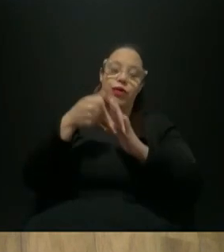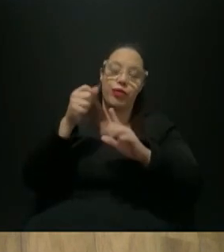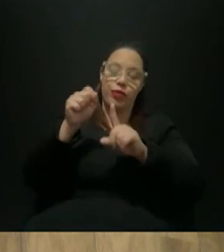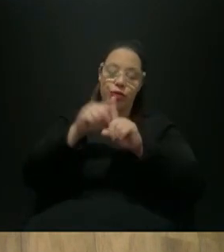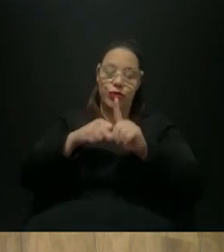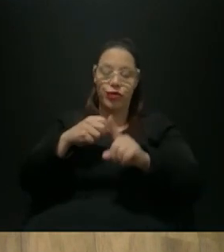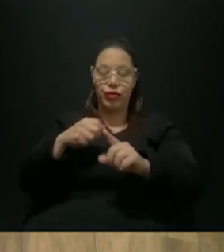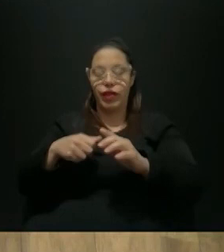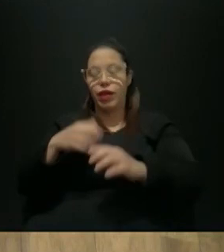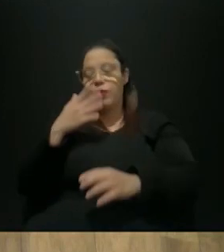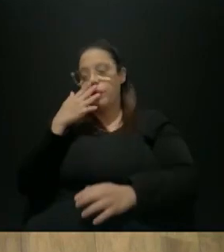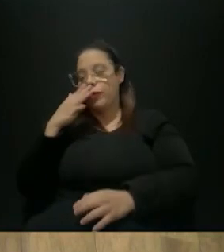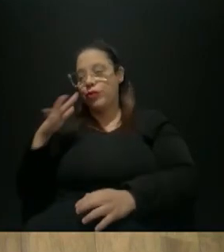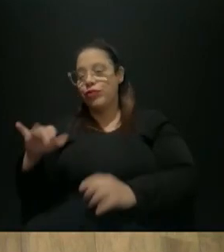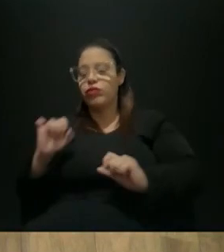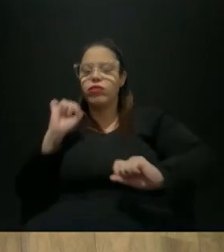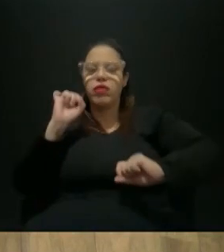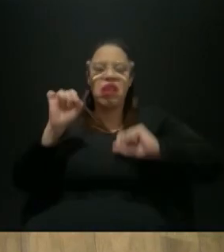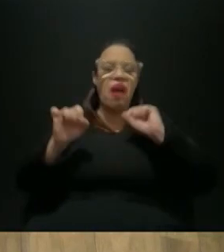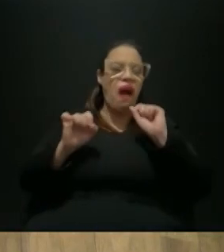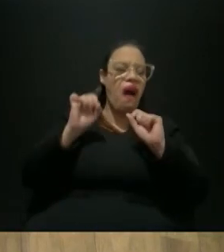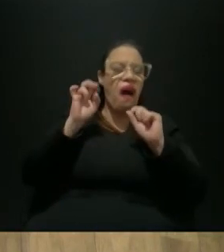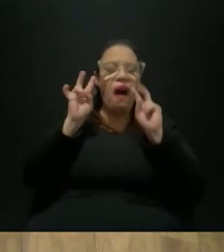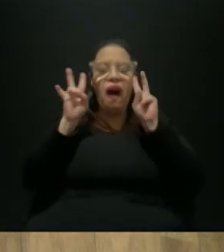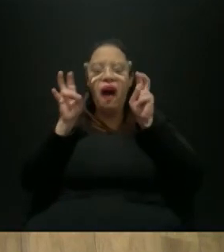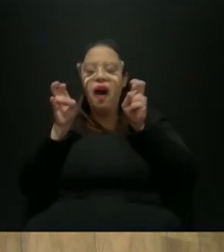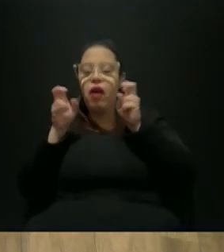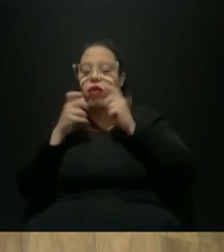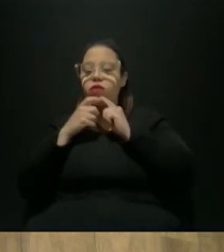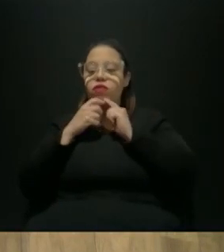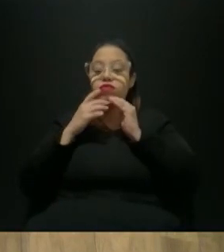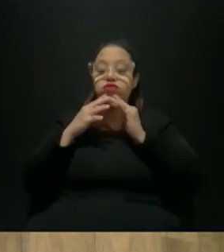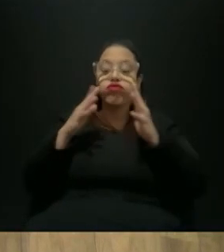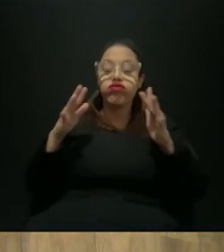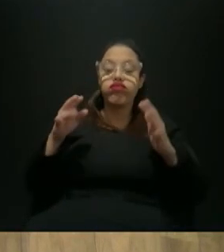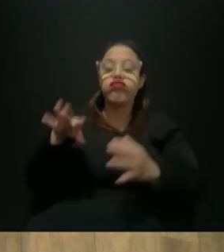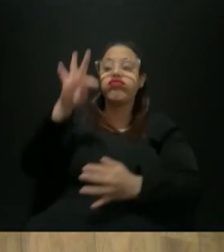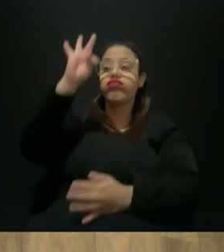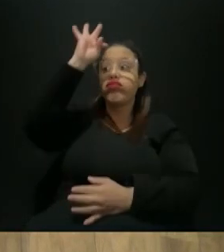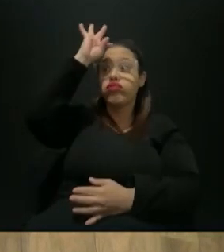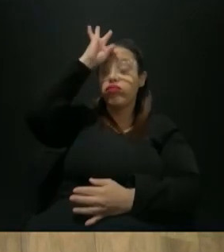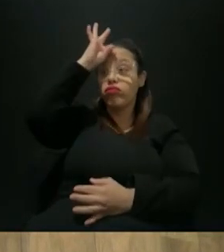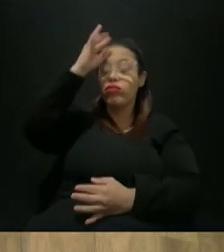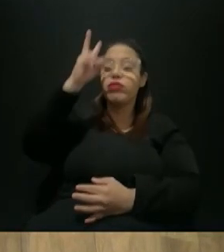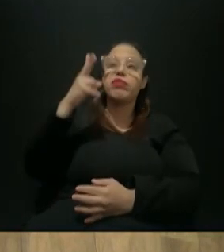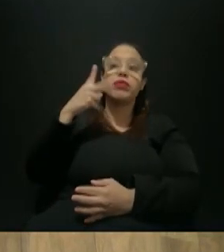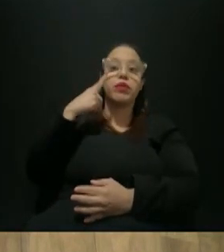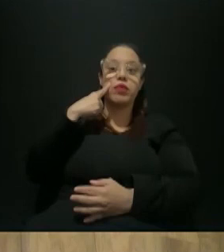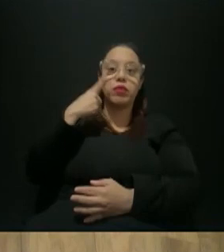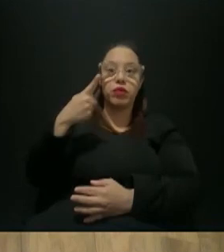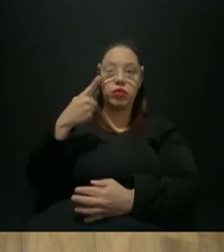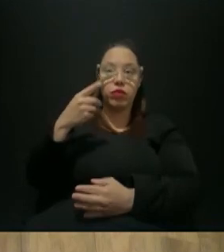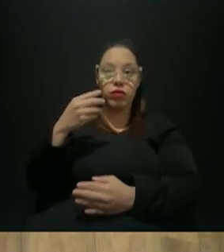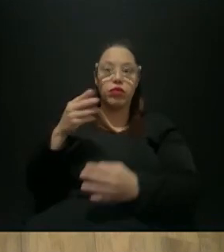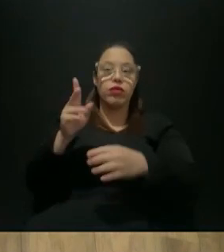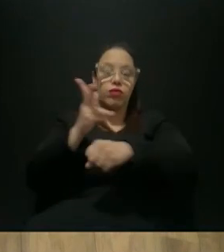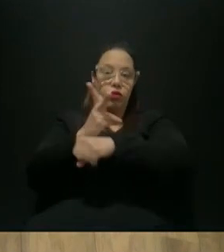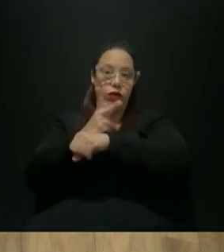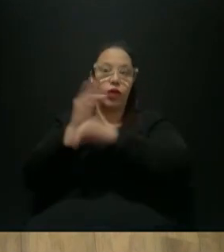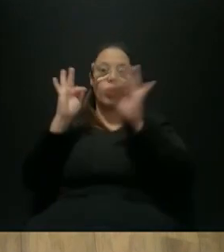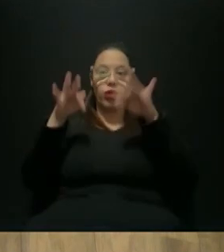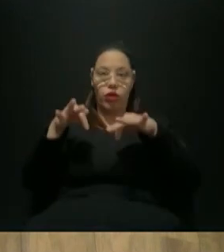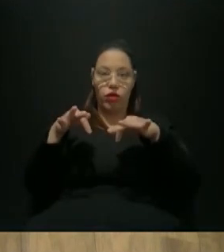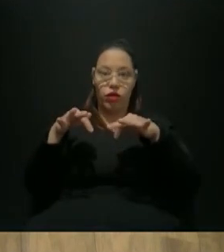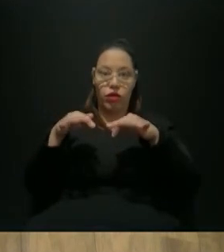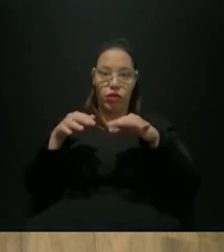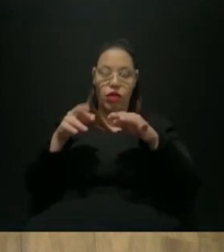aí essas reflexões e todas as ações. Tiago, a gente viu aí no filme, no finalzinho, né? No trailer, na